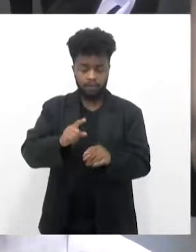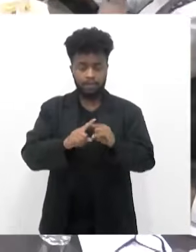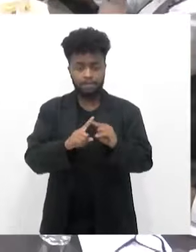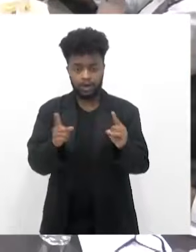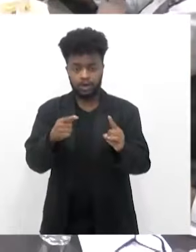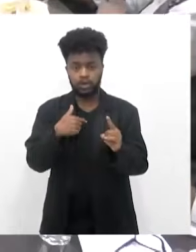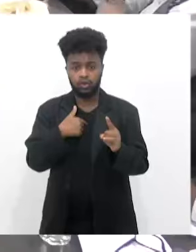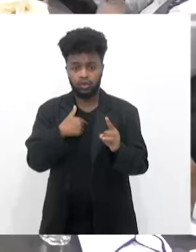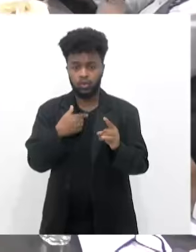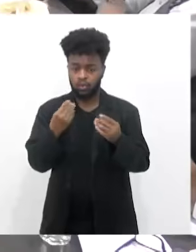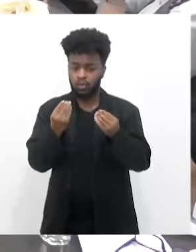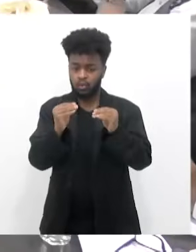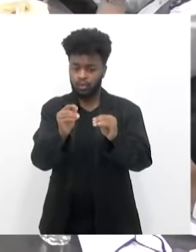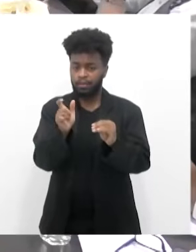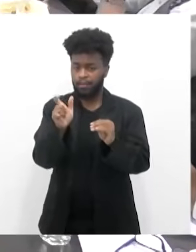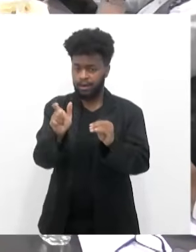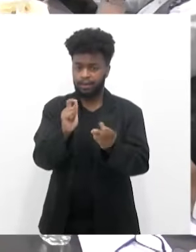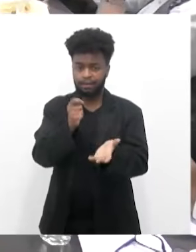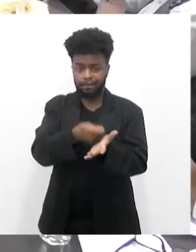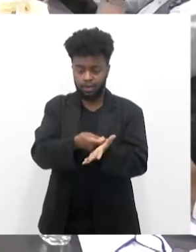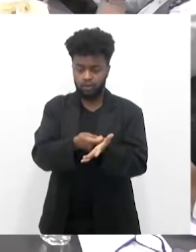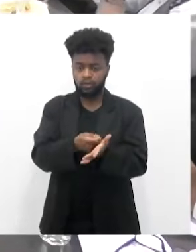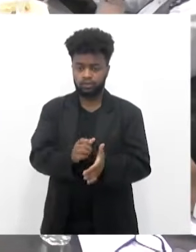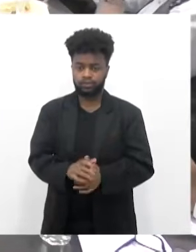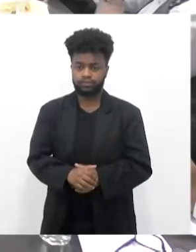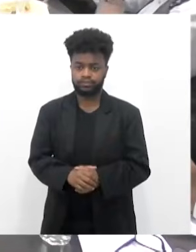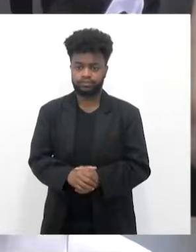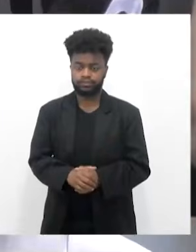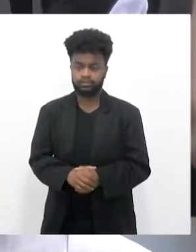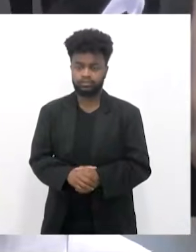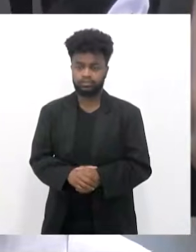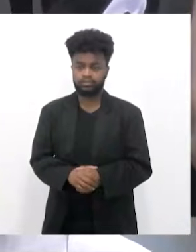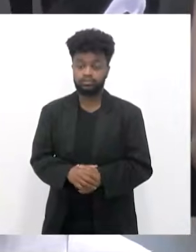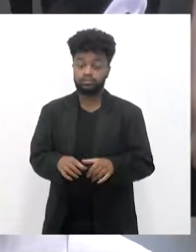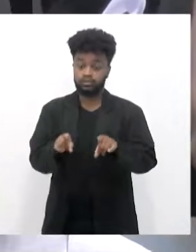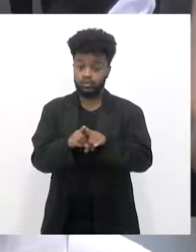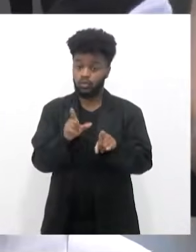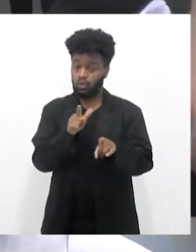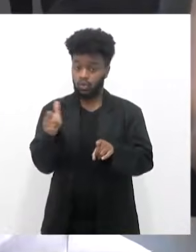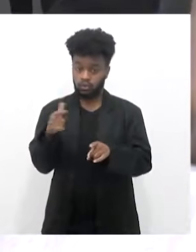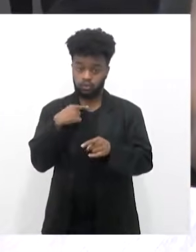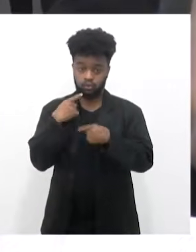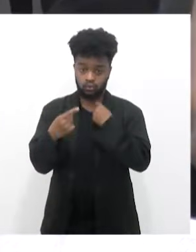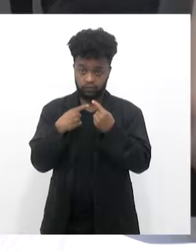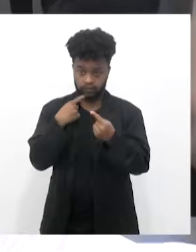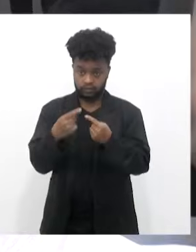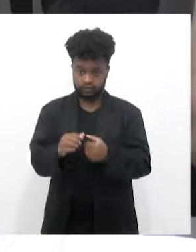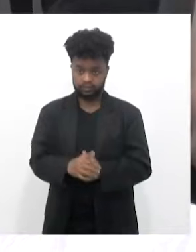botar impulsionamento pago, patrocinado, etc. E uma outra dúvida aí,